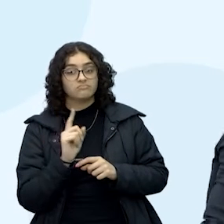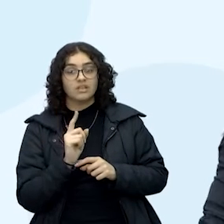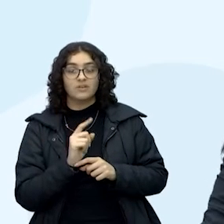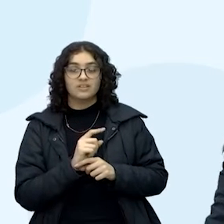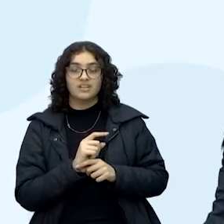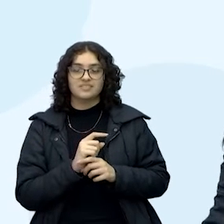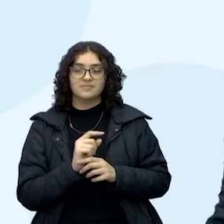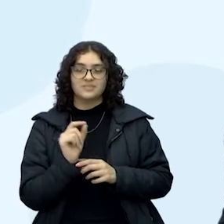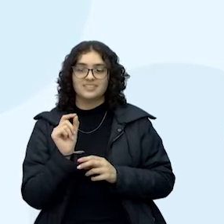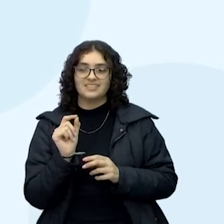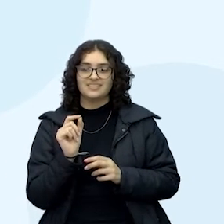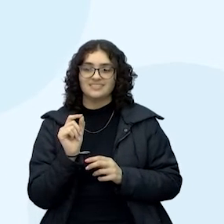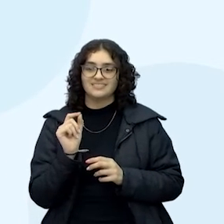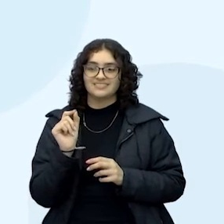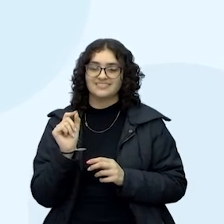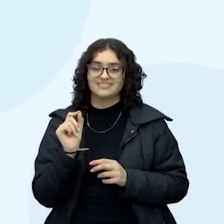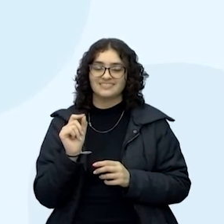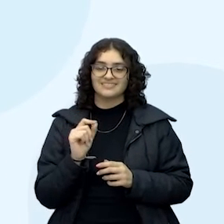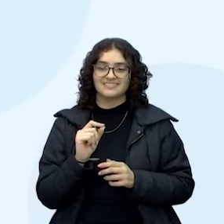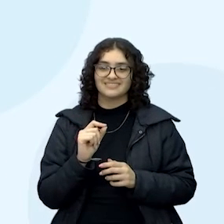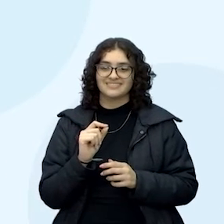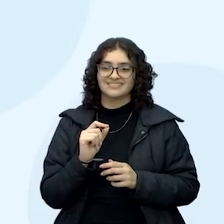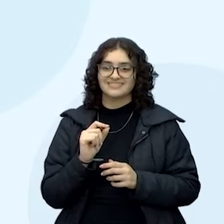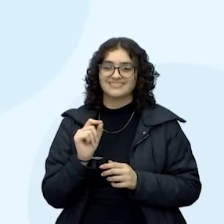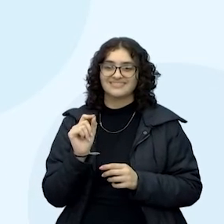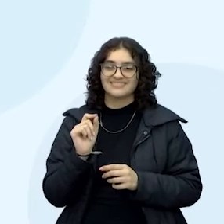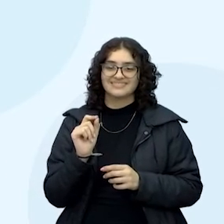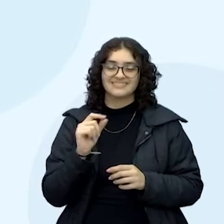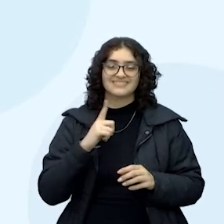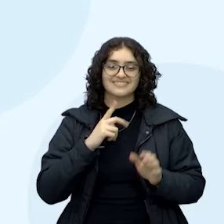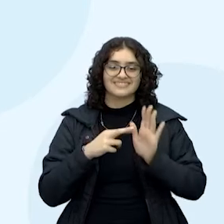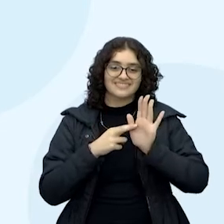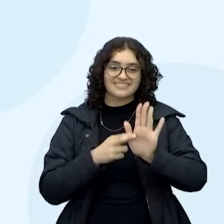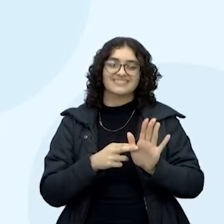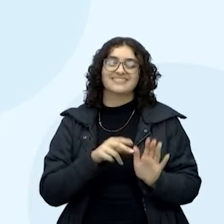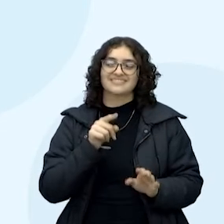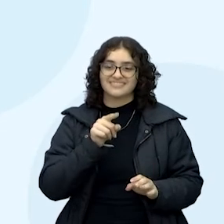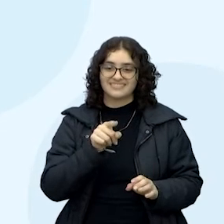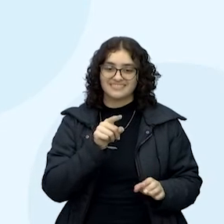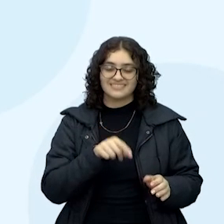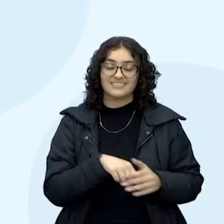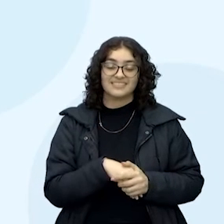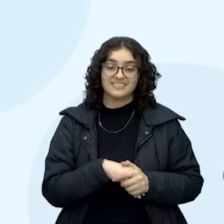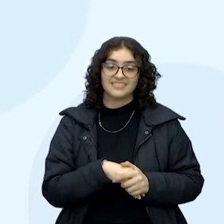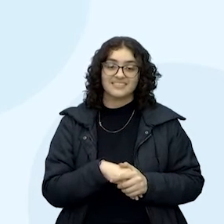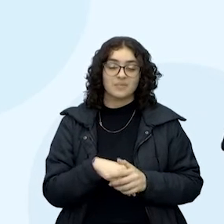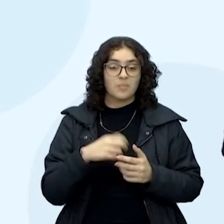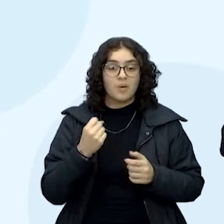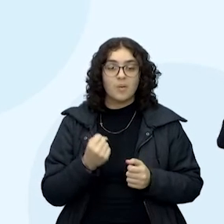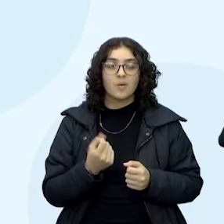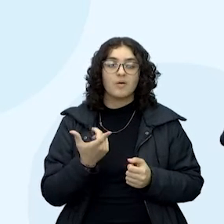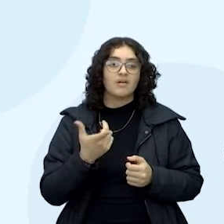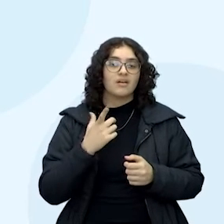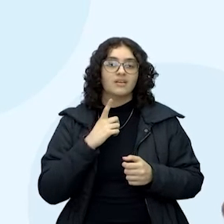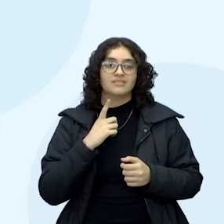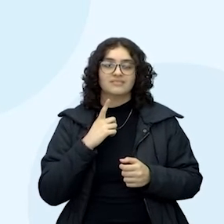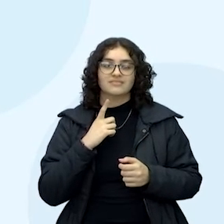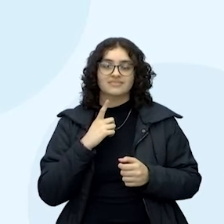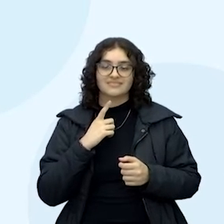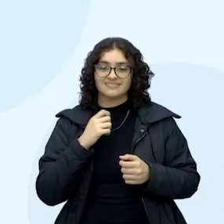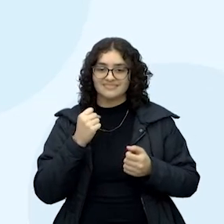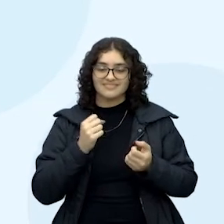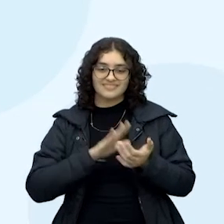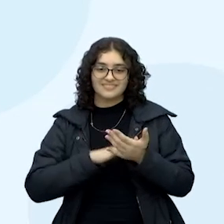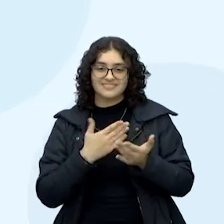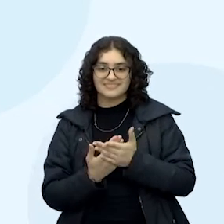você vota numa pessoa que vai representar você, tudo bem? Pode ser um deputado, um prefeito, um governador,